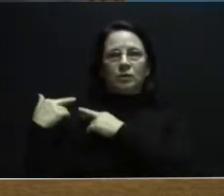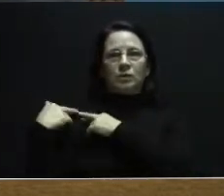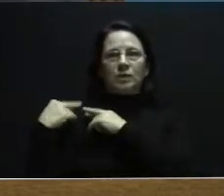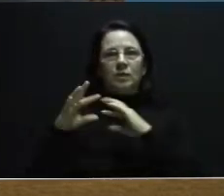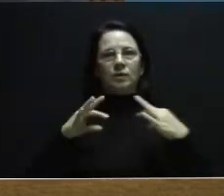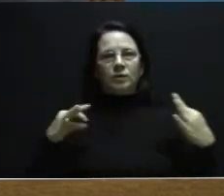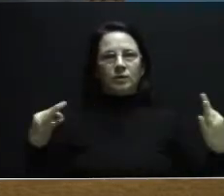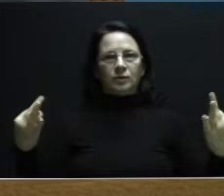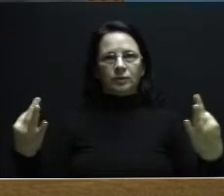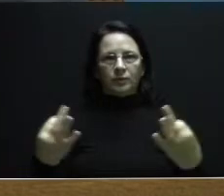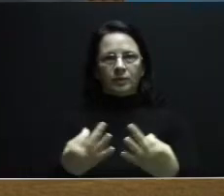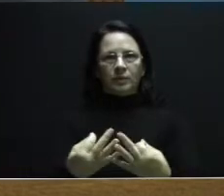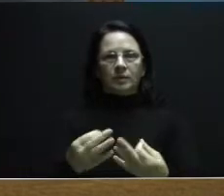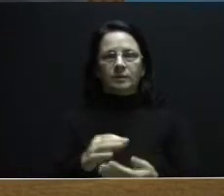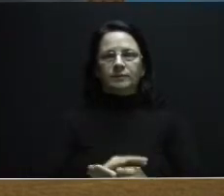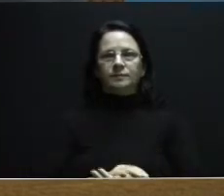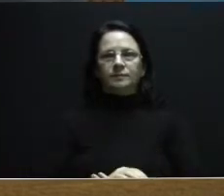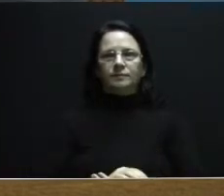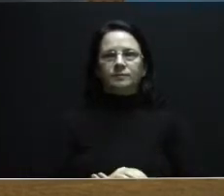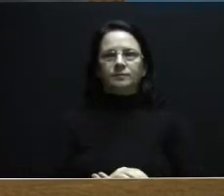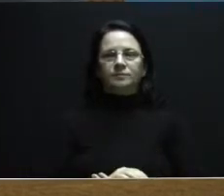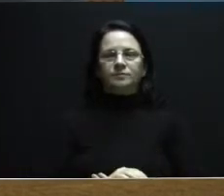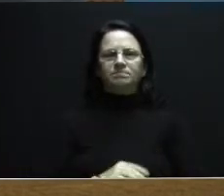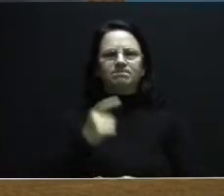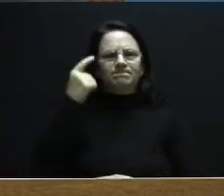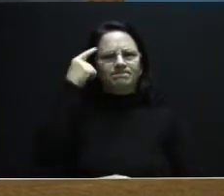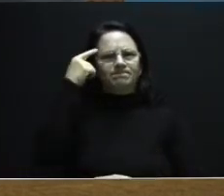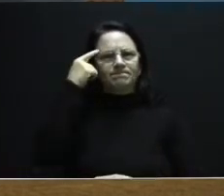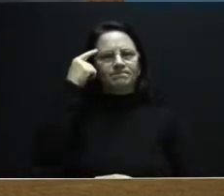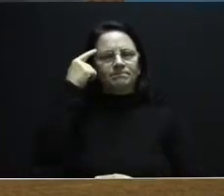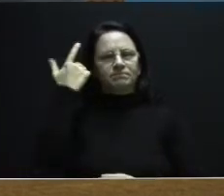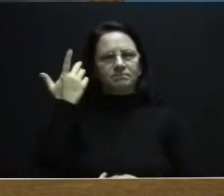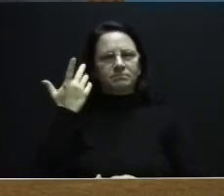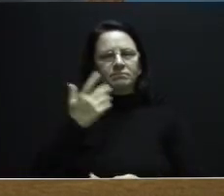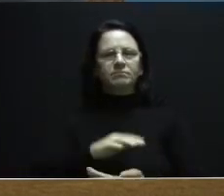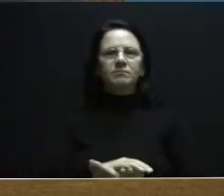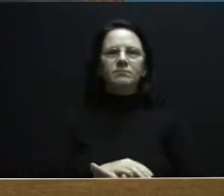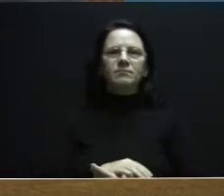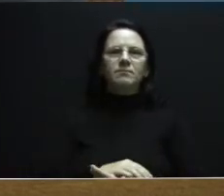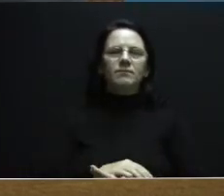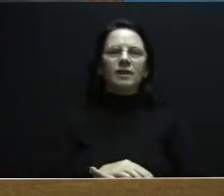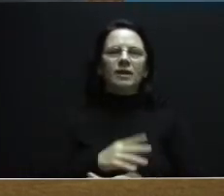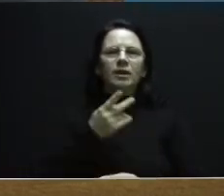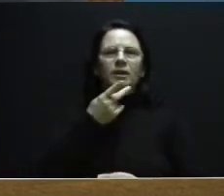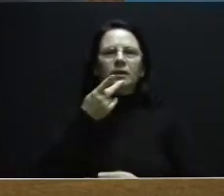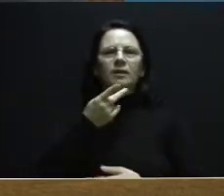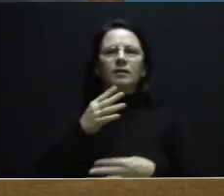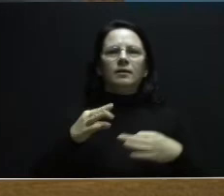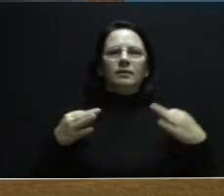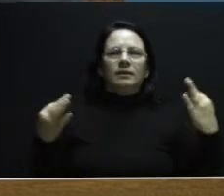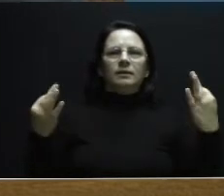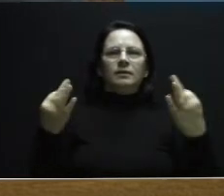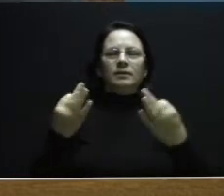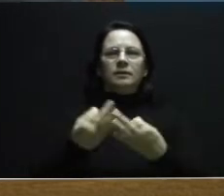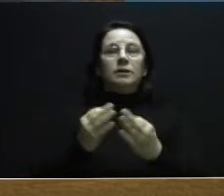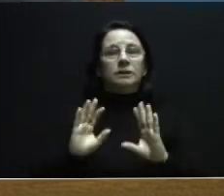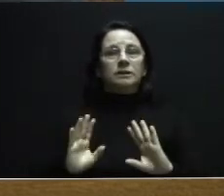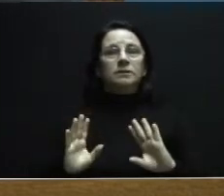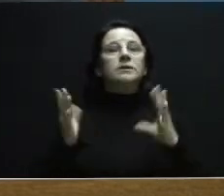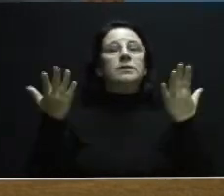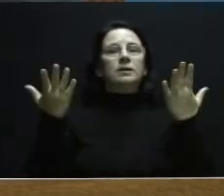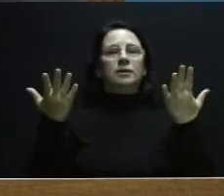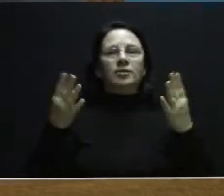está aqui. Eu estava ali pensando que, quando a gente fala de família, quando a gente celebra a